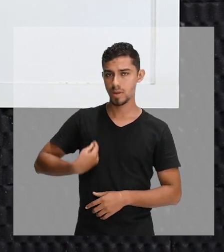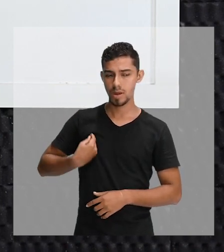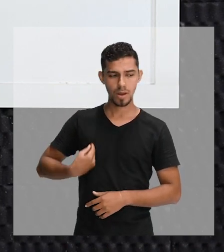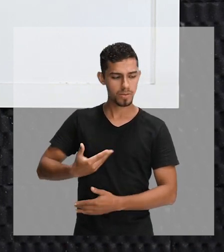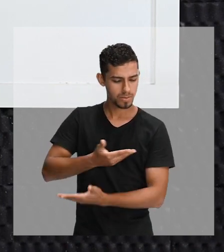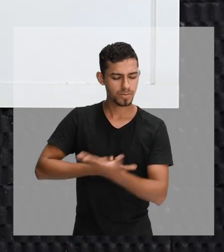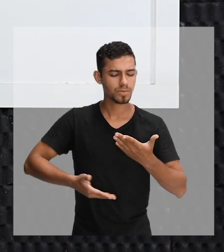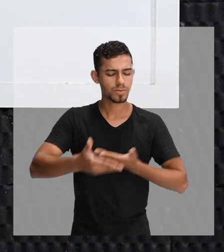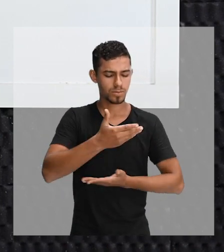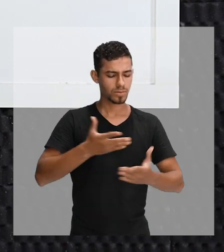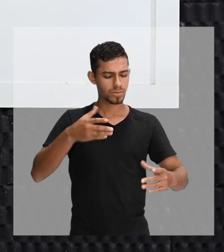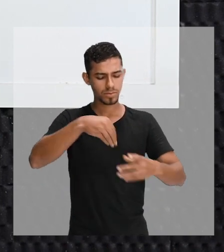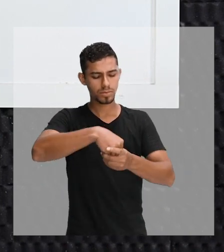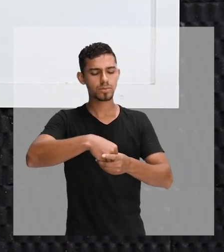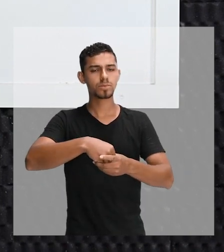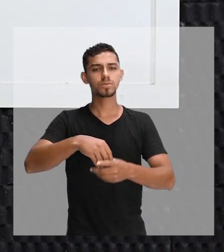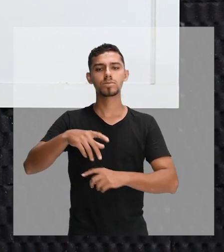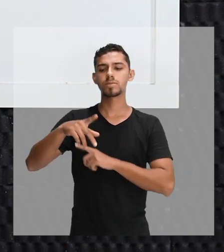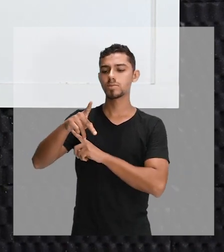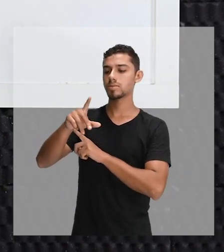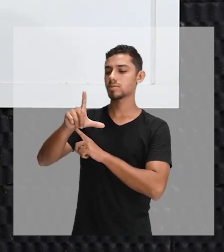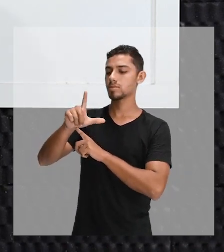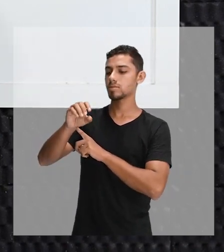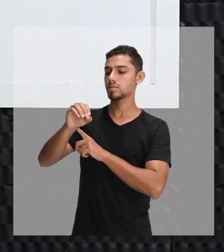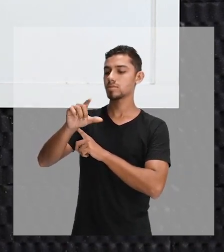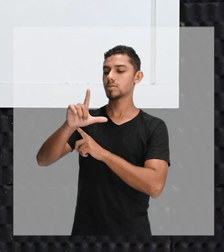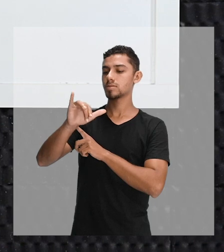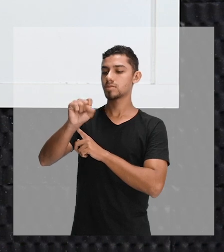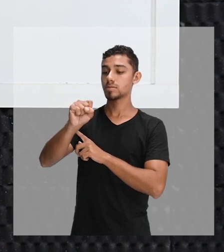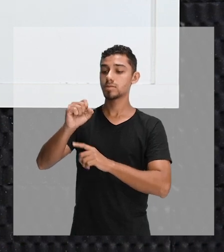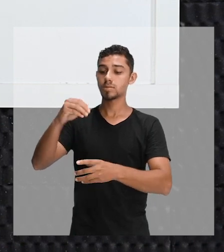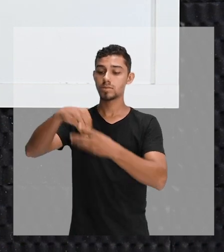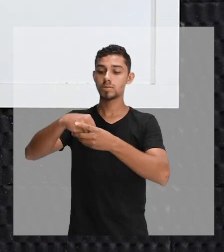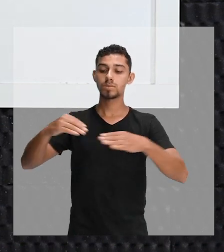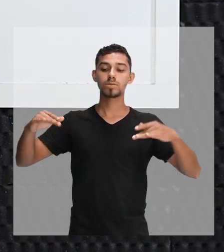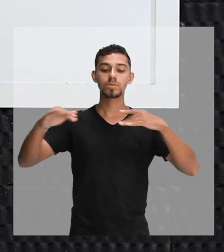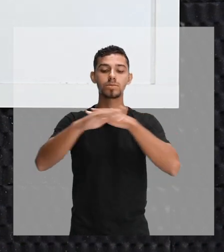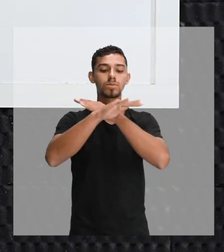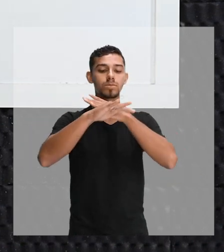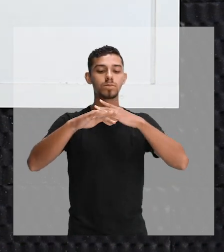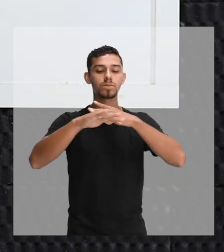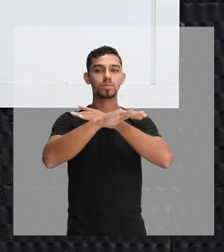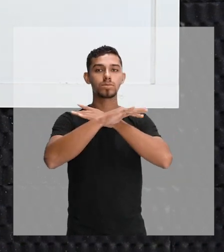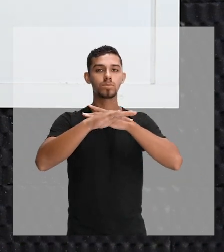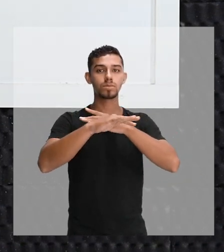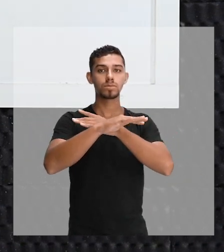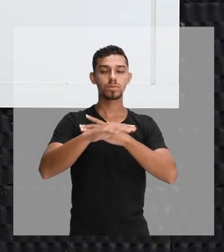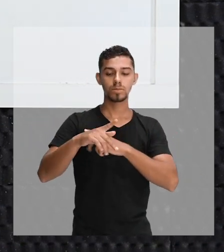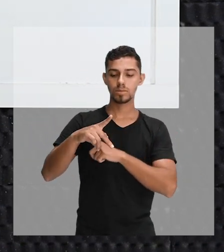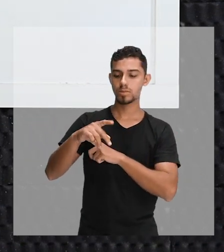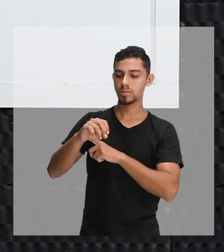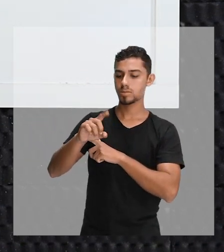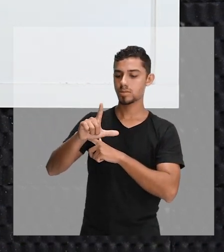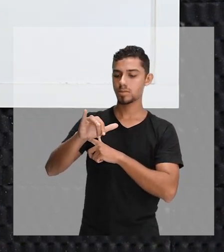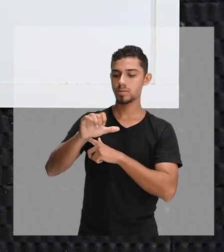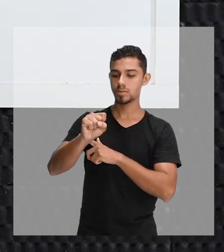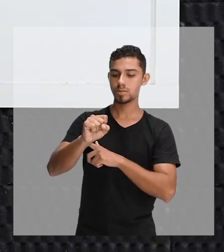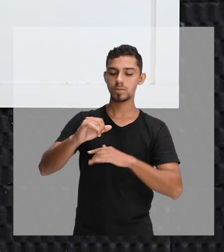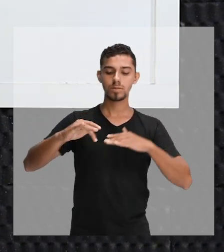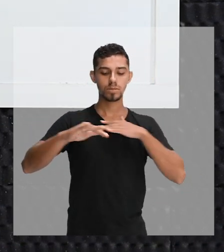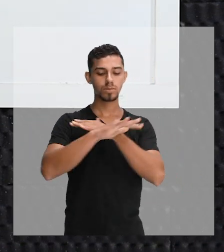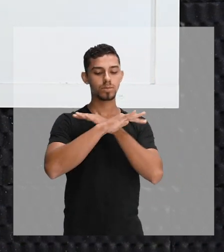coletiva dentro da polis. Aí é que vai fazer sentido para vocês a palavra política. Esta convivência coletiva, ela